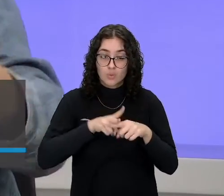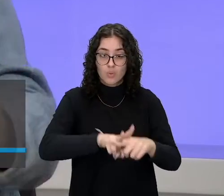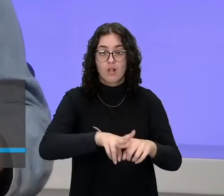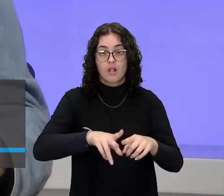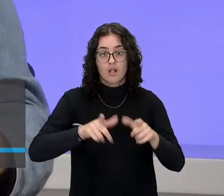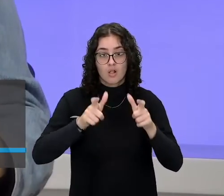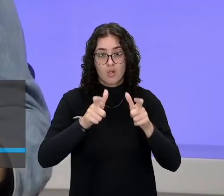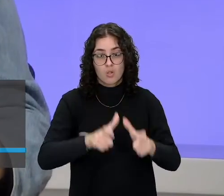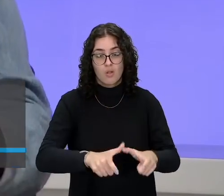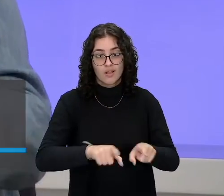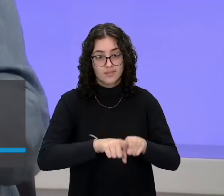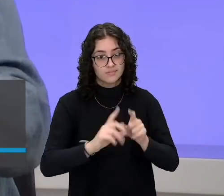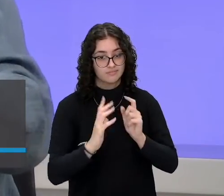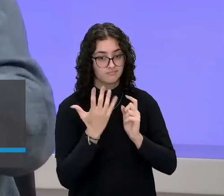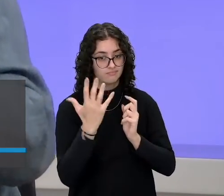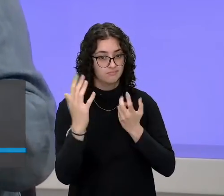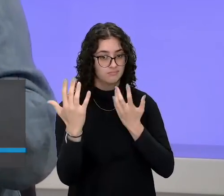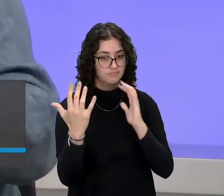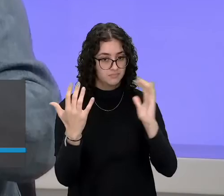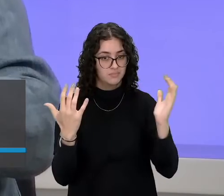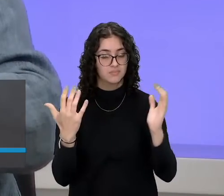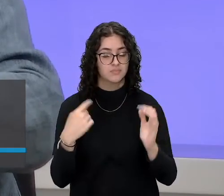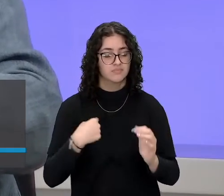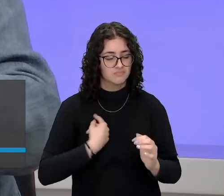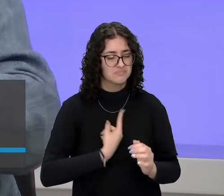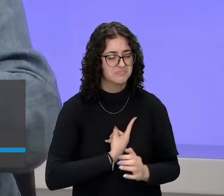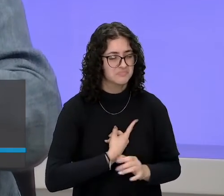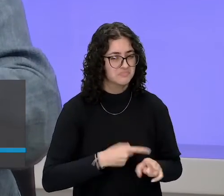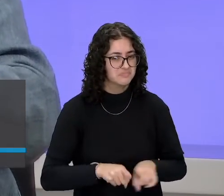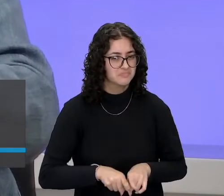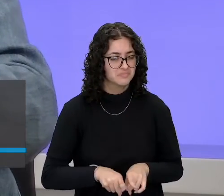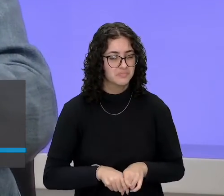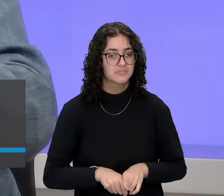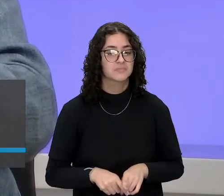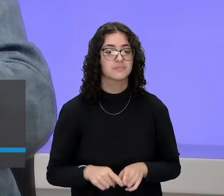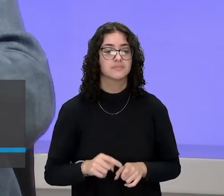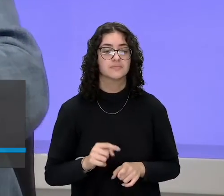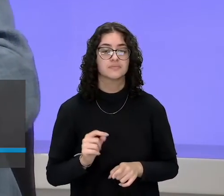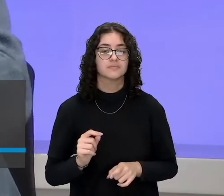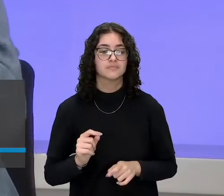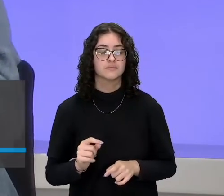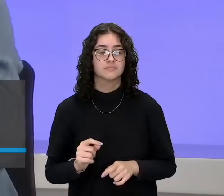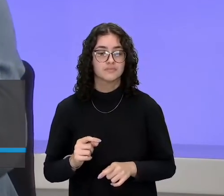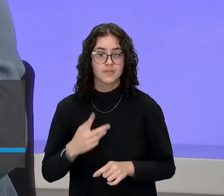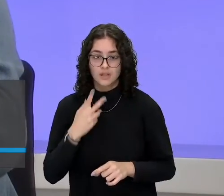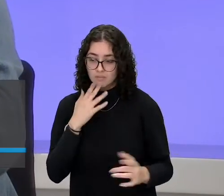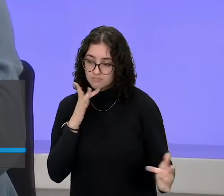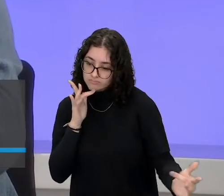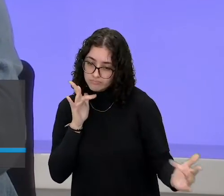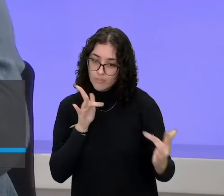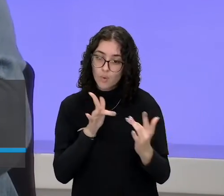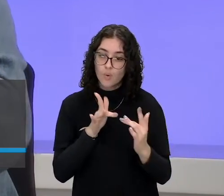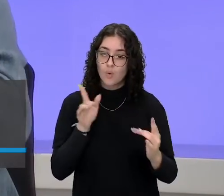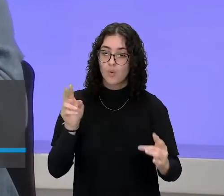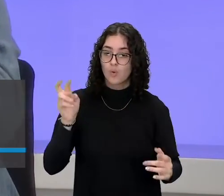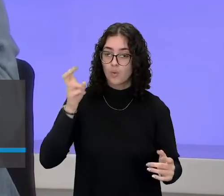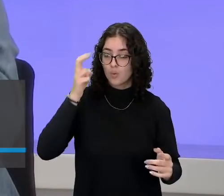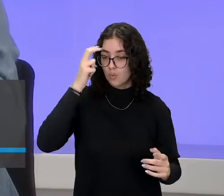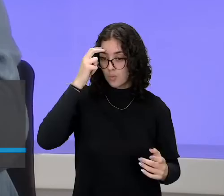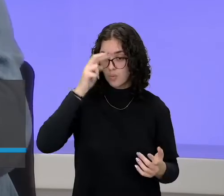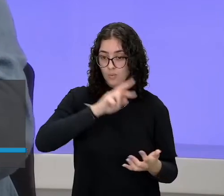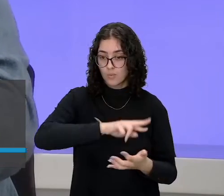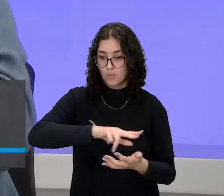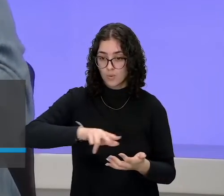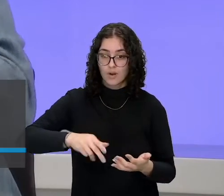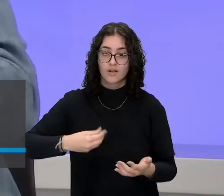o meio ambiente. E a gente também acaba nos conhecendo outras culturas,